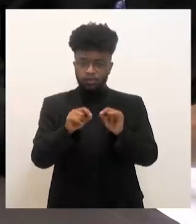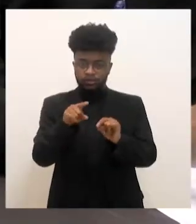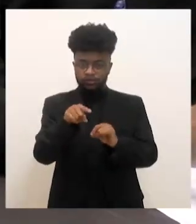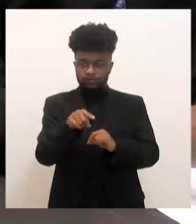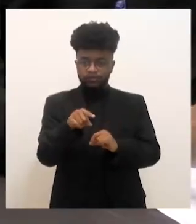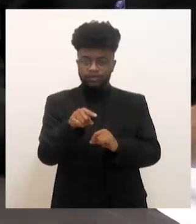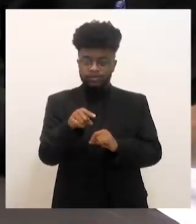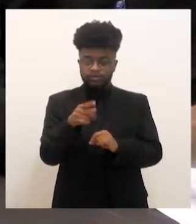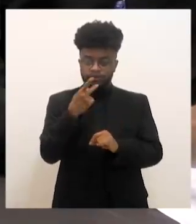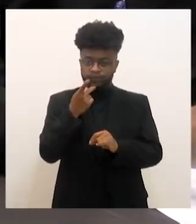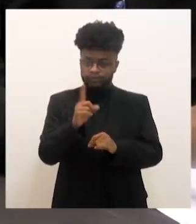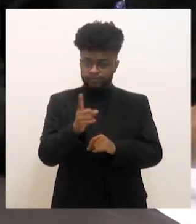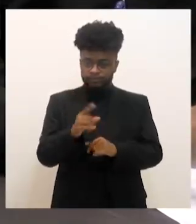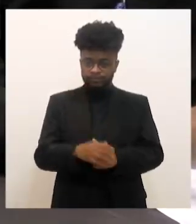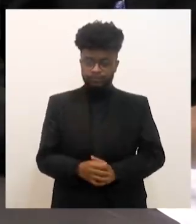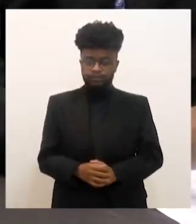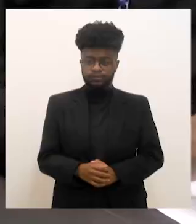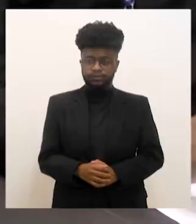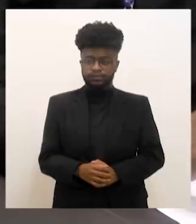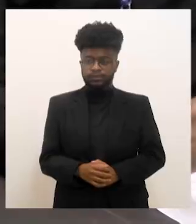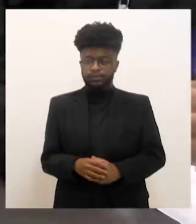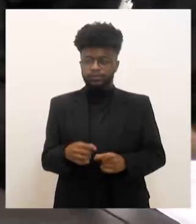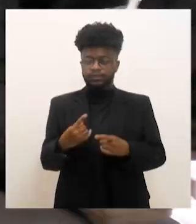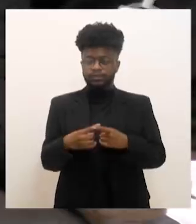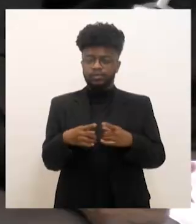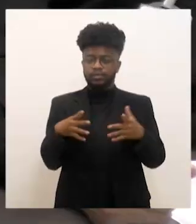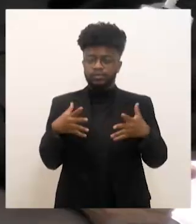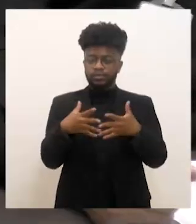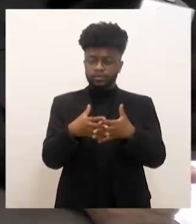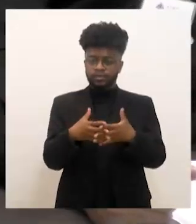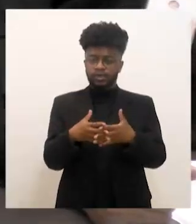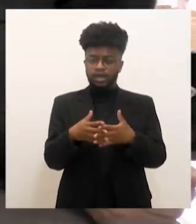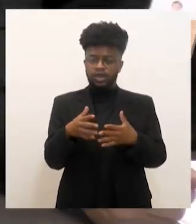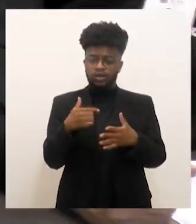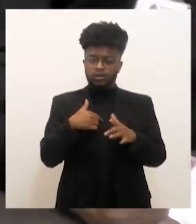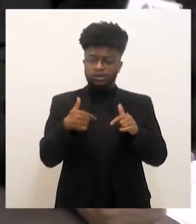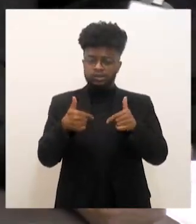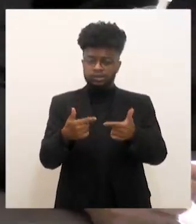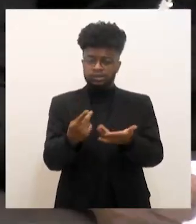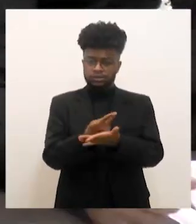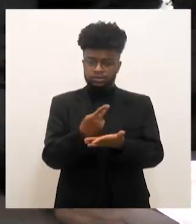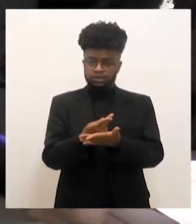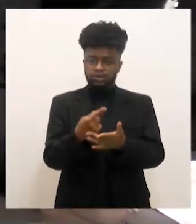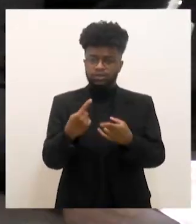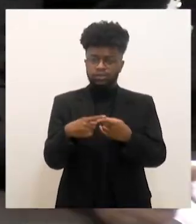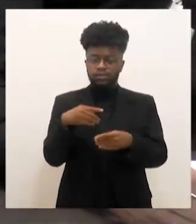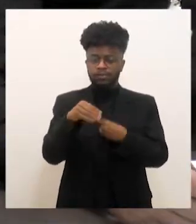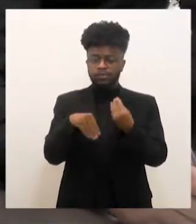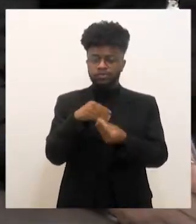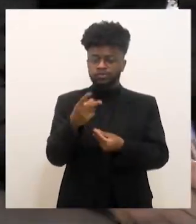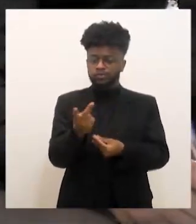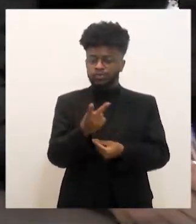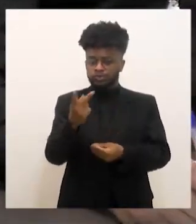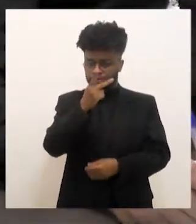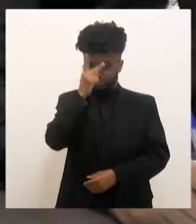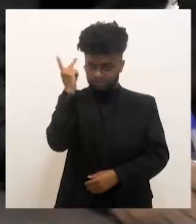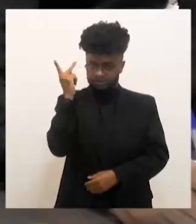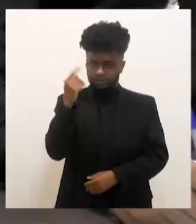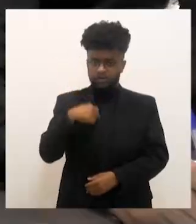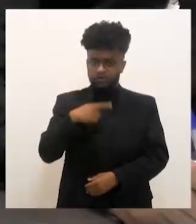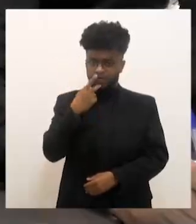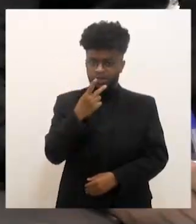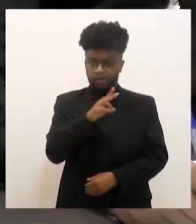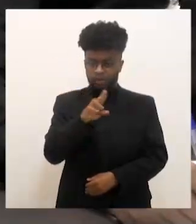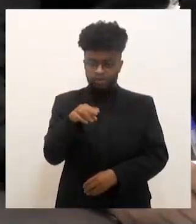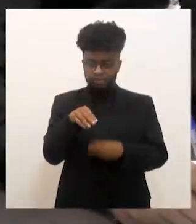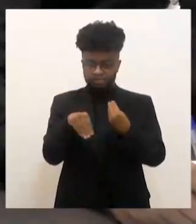e Exatamente, a gente essa se fusão orgulha. habitual E a foi gente se que me orgulha induziu dela. ao erro, fundindo duas personalidades parceria proeminentes aqui, que